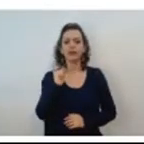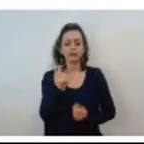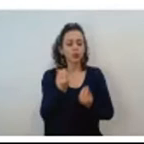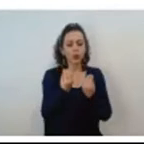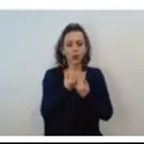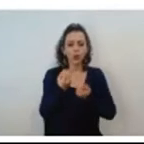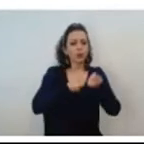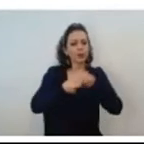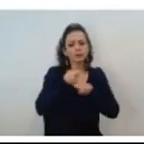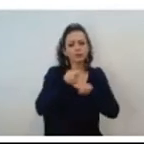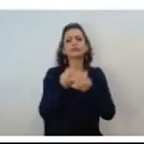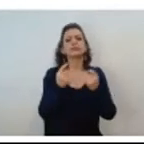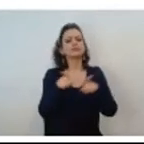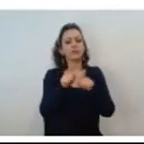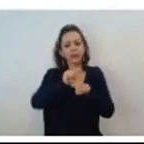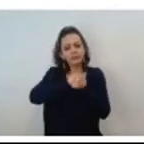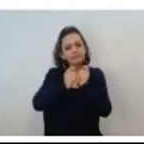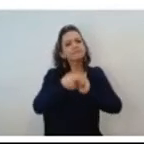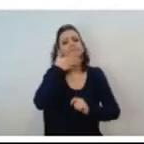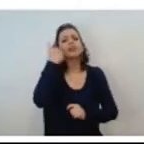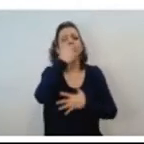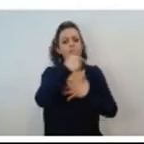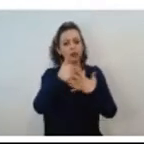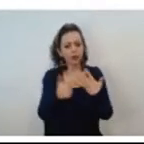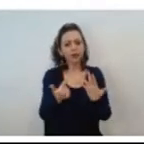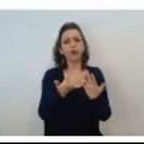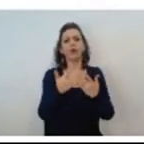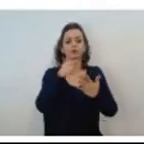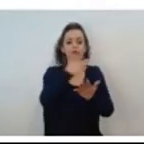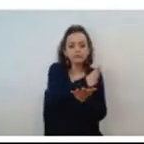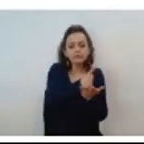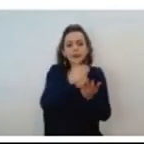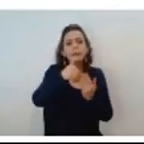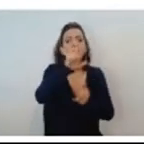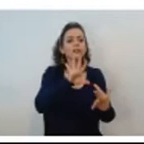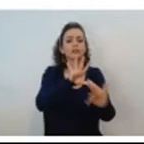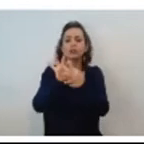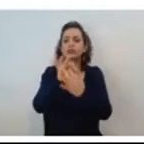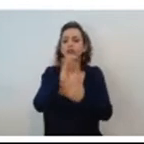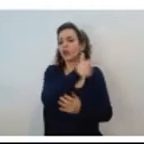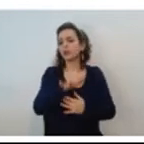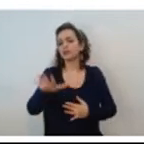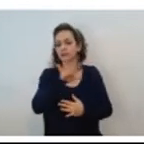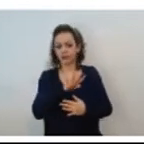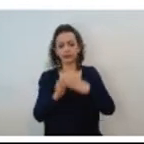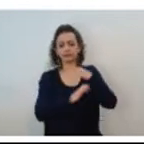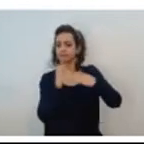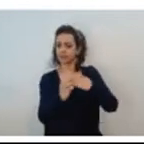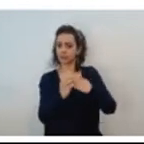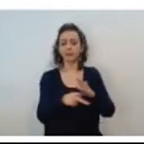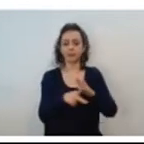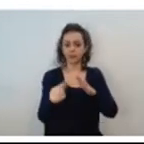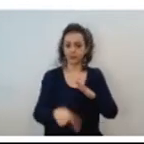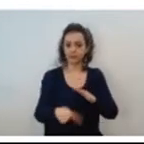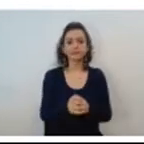de negócios com as áreas de governança da companhia a e aqui um destaque também para aquilo que nós comentamos no slide anterior a